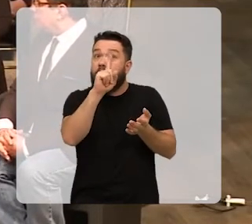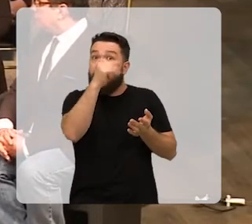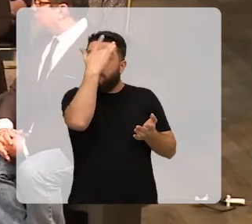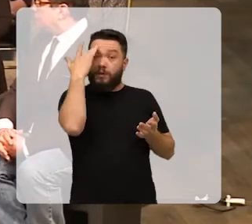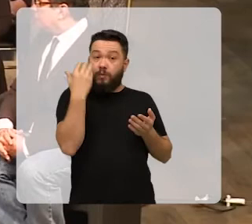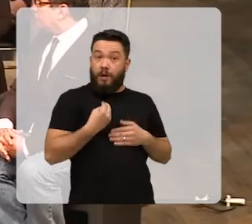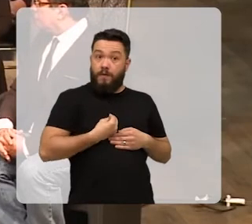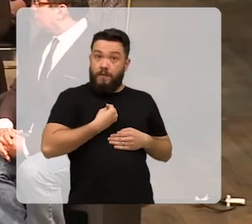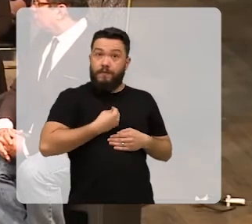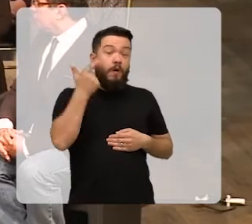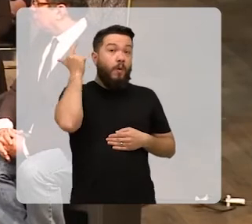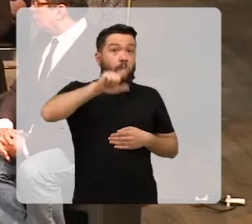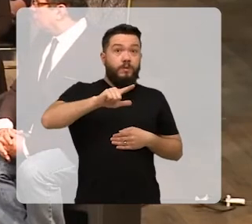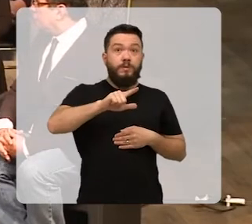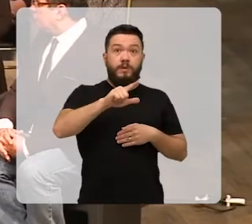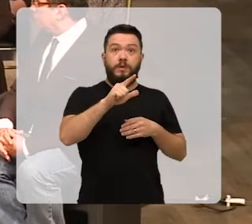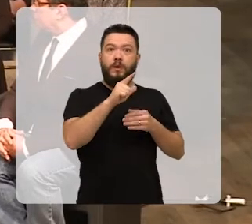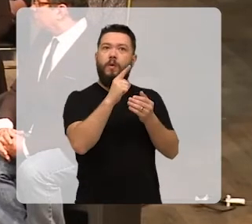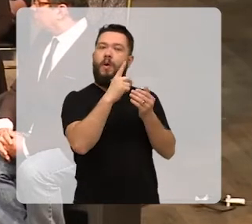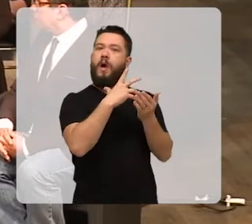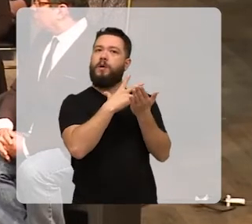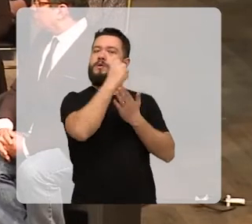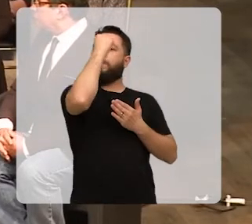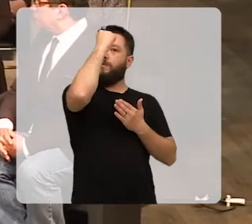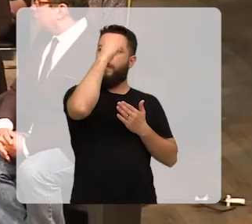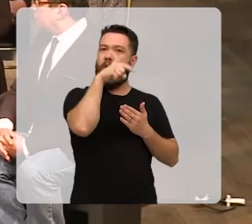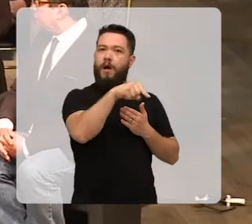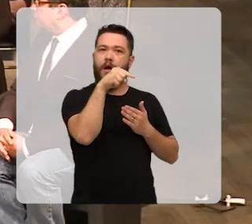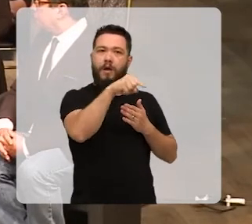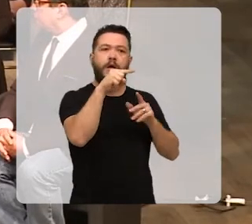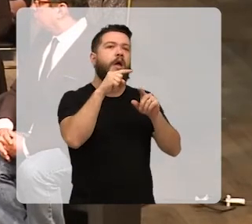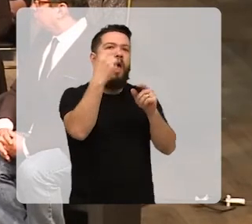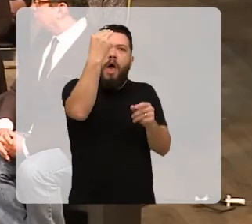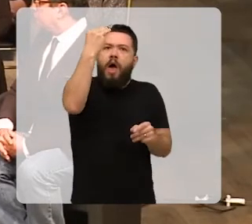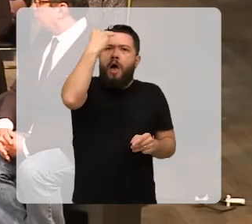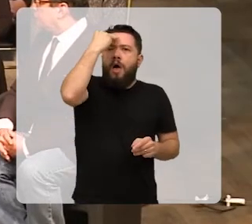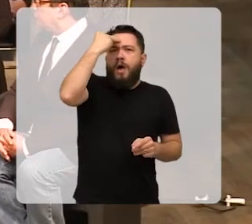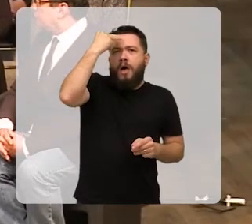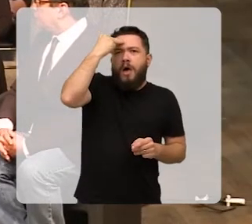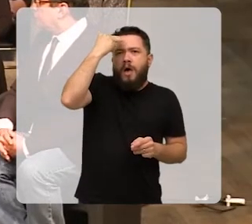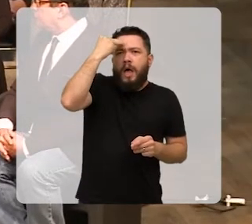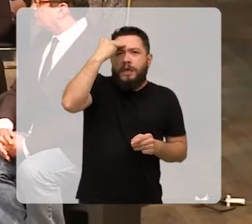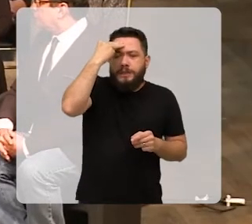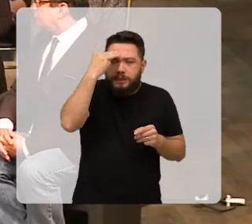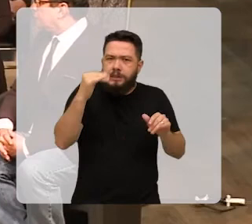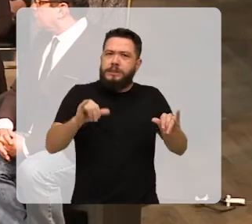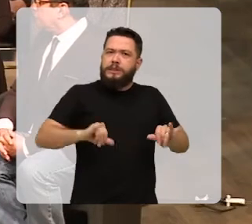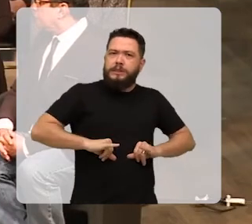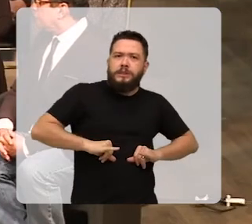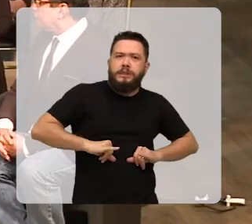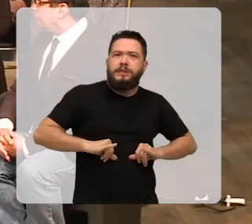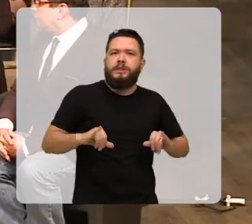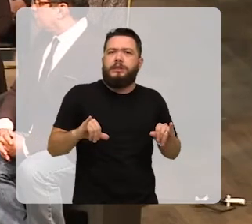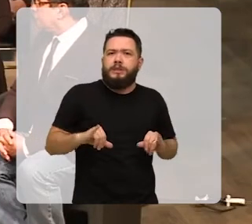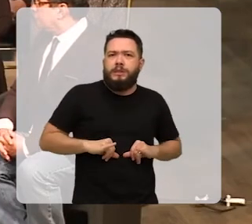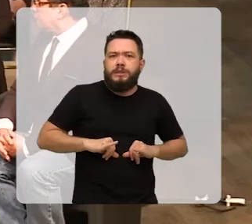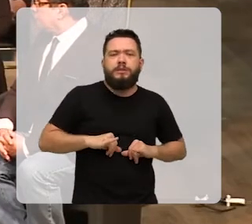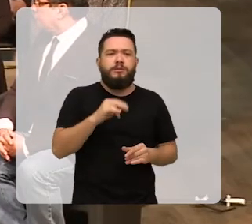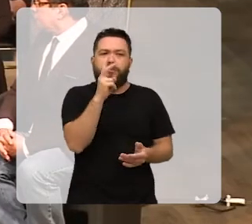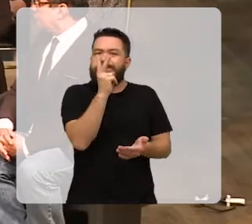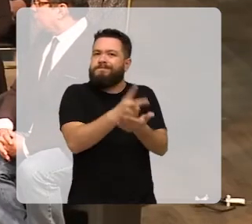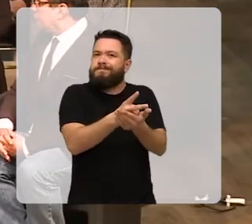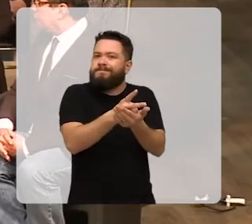com as suas memórias, que jamais deixam de esquecer e sofreram, sendo que a mente